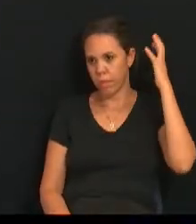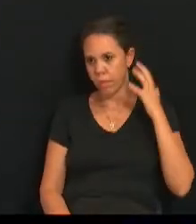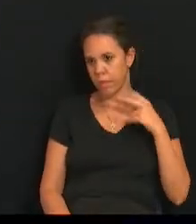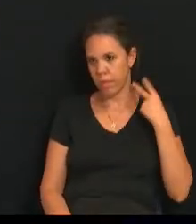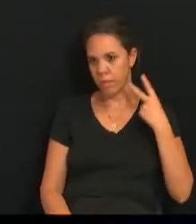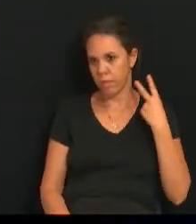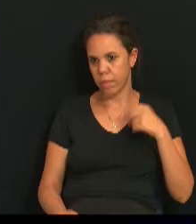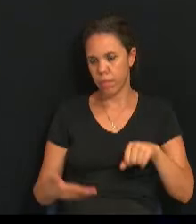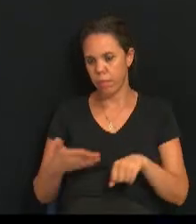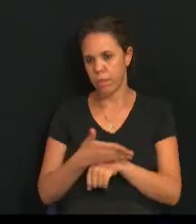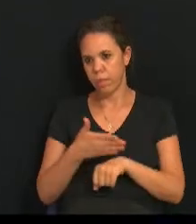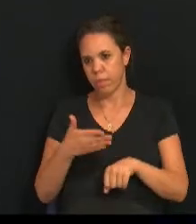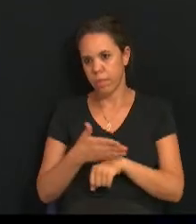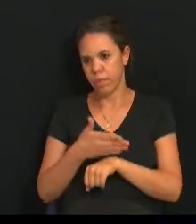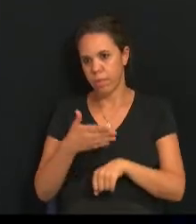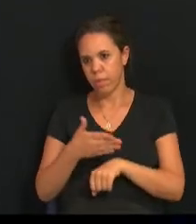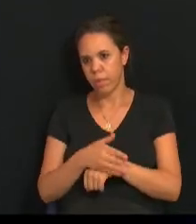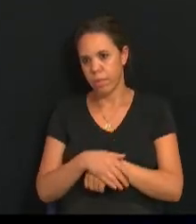parte